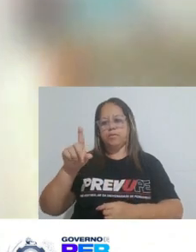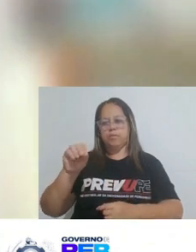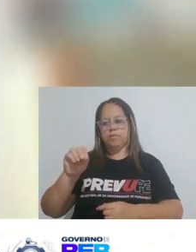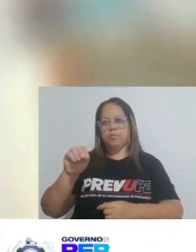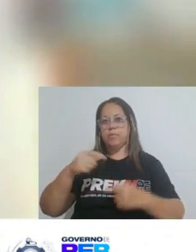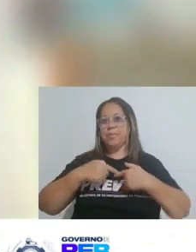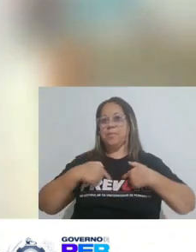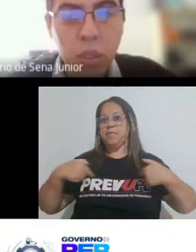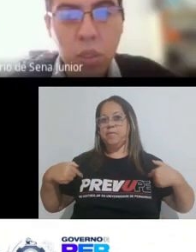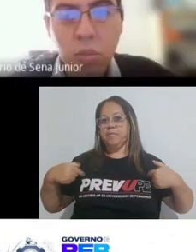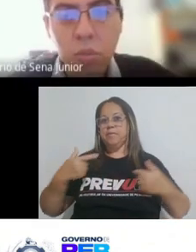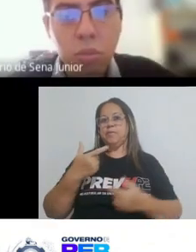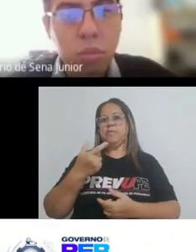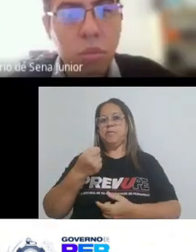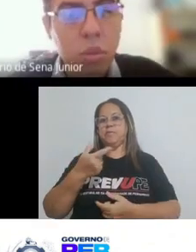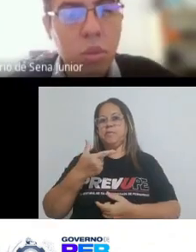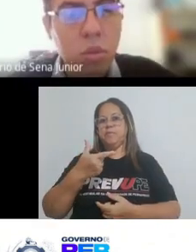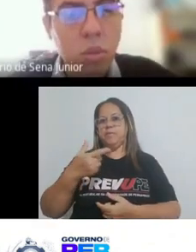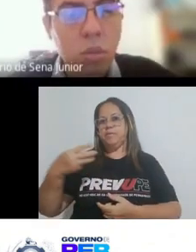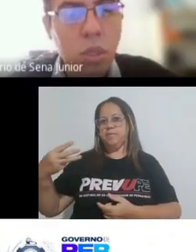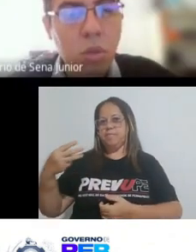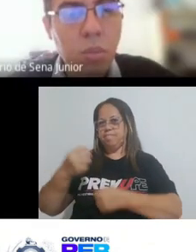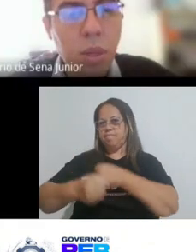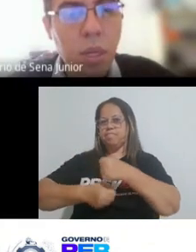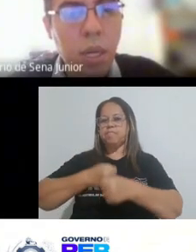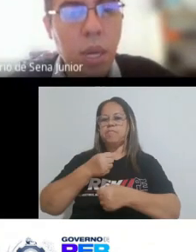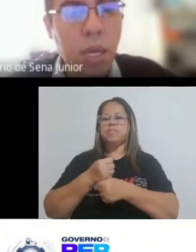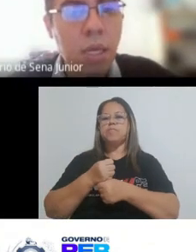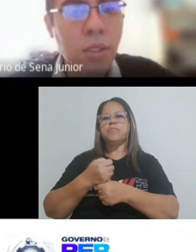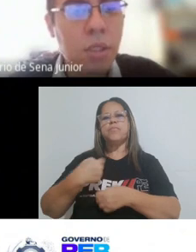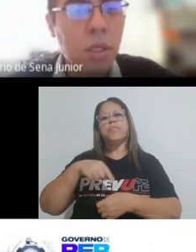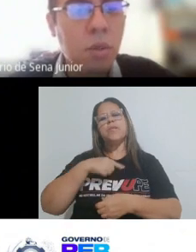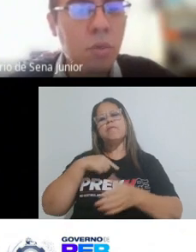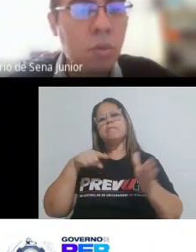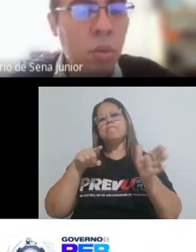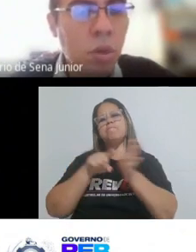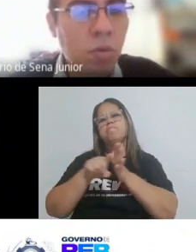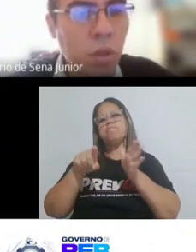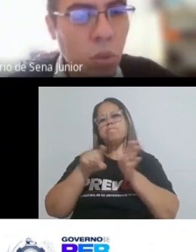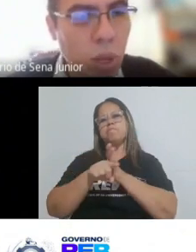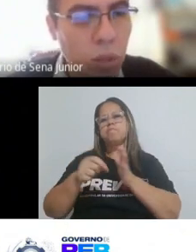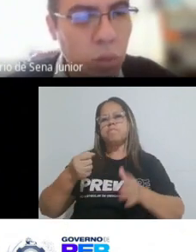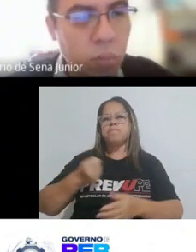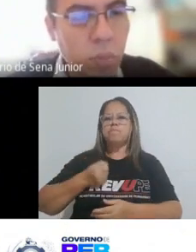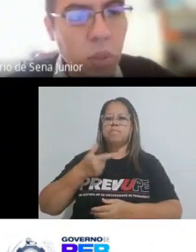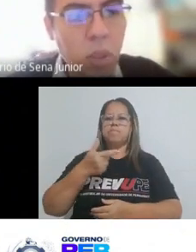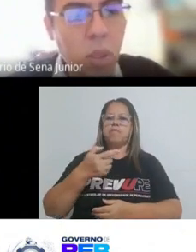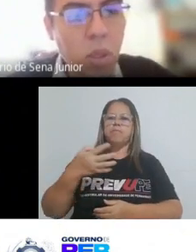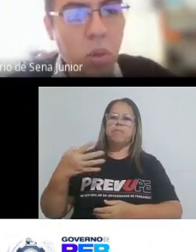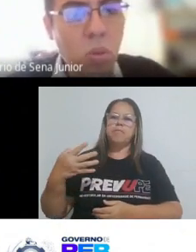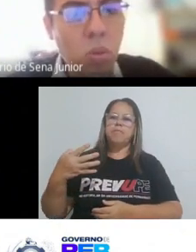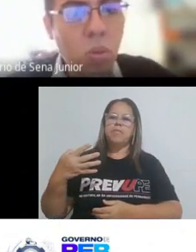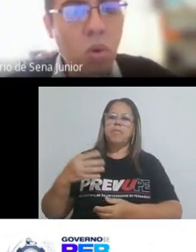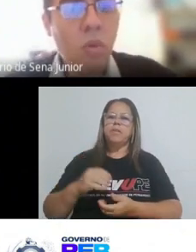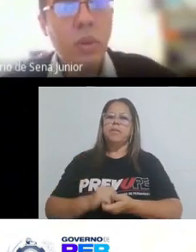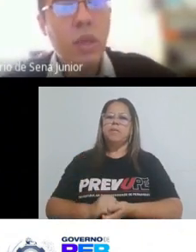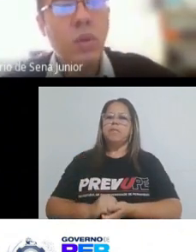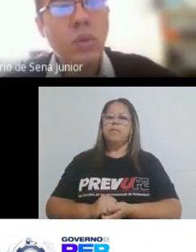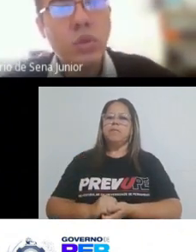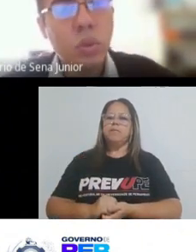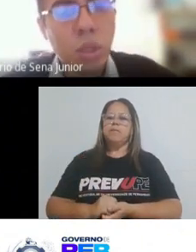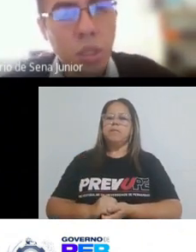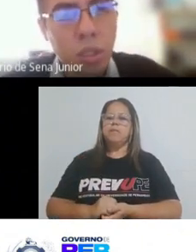Então, nos caminhando para a questão número 24, um